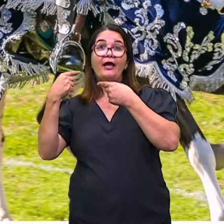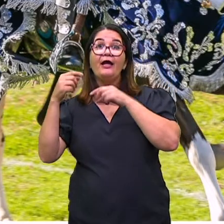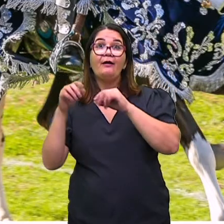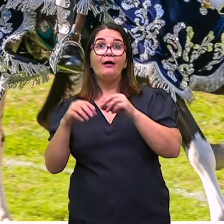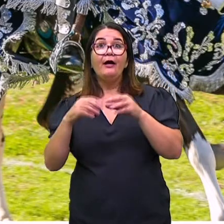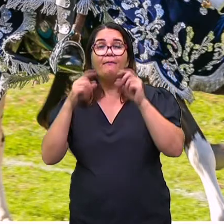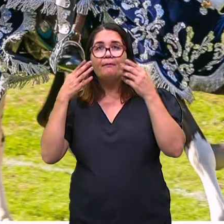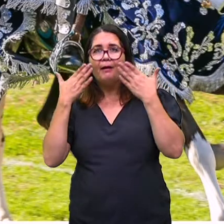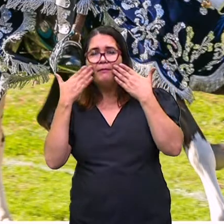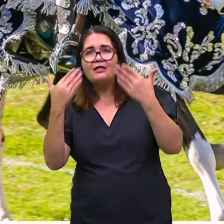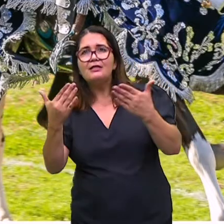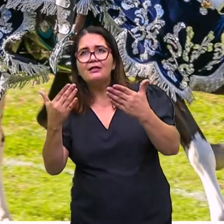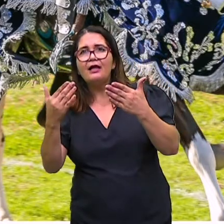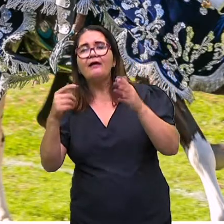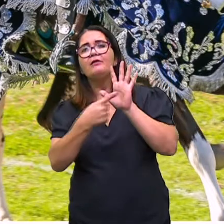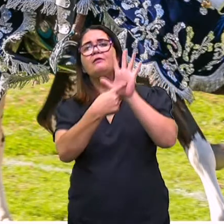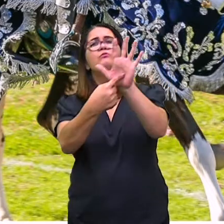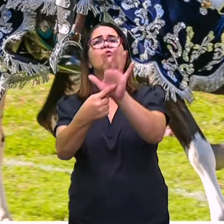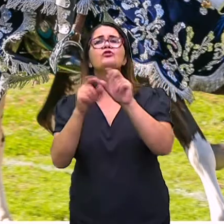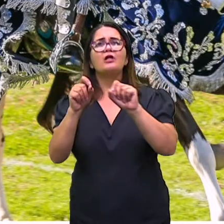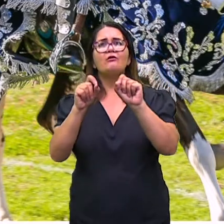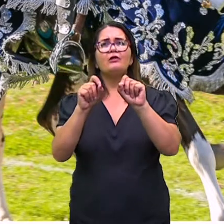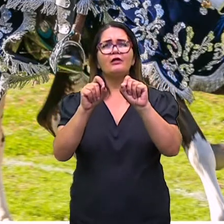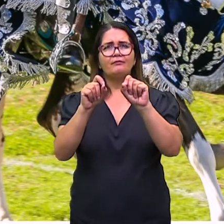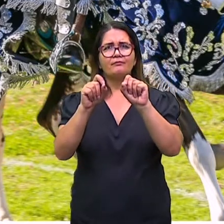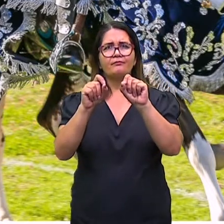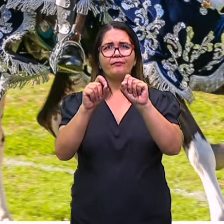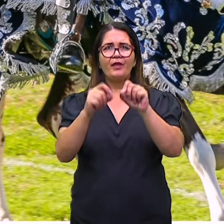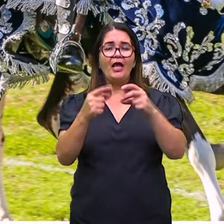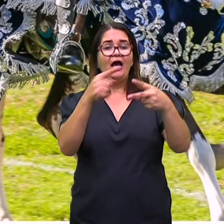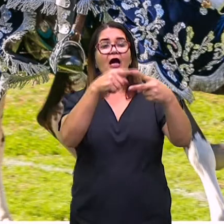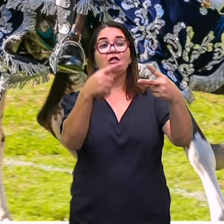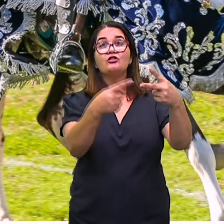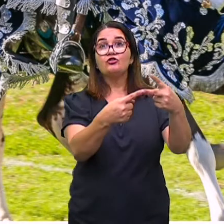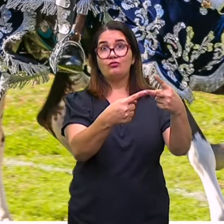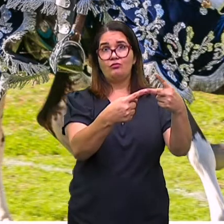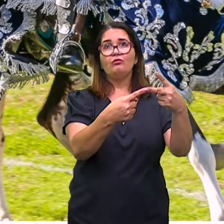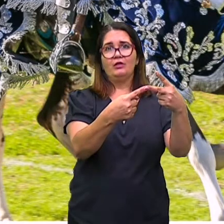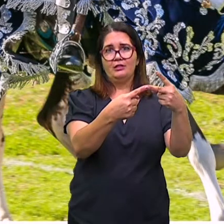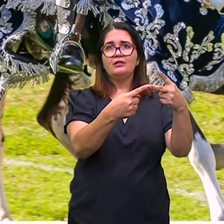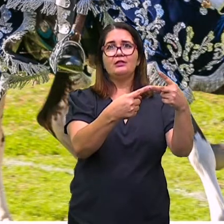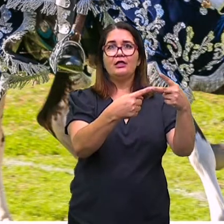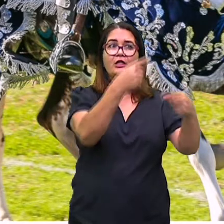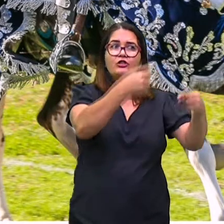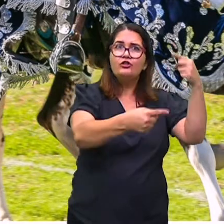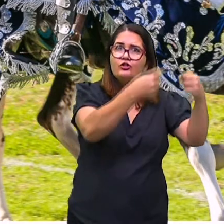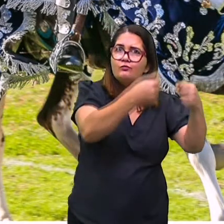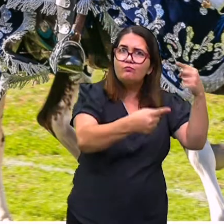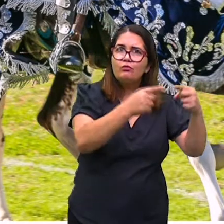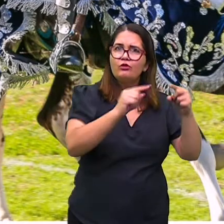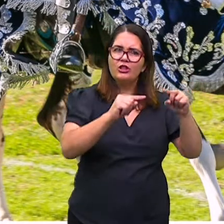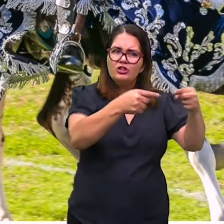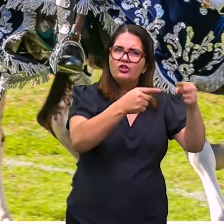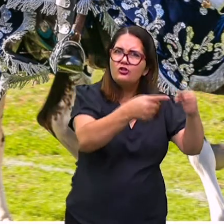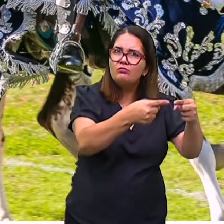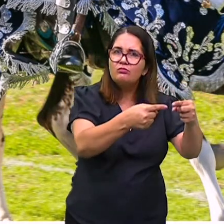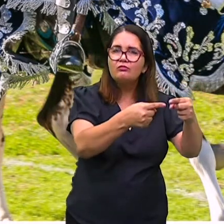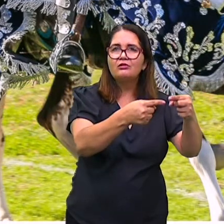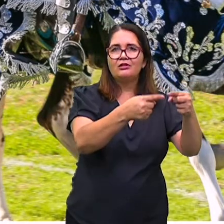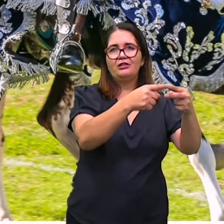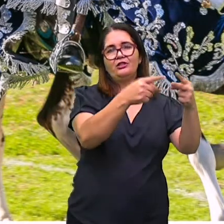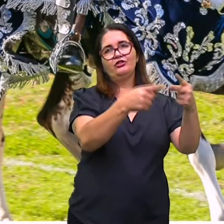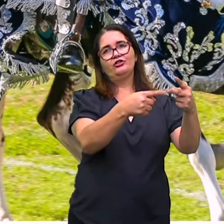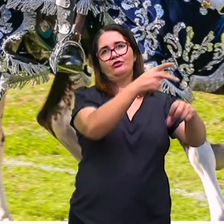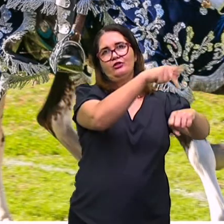mouros e os cristãos católicos. Mas veio para o Brasil, pelos jesuítas, com uma forma